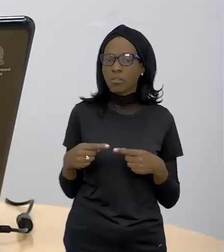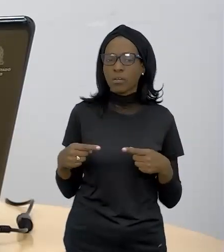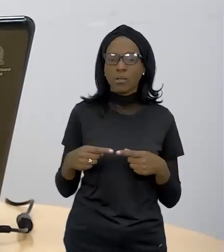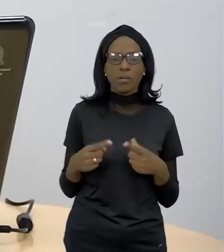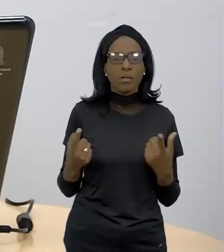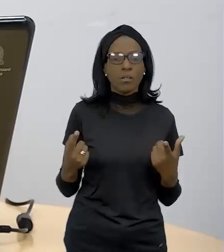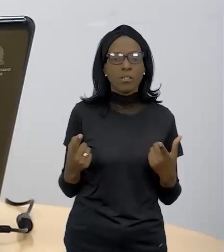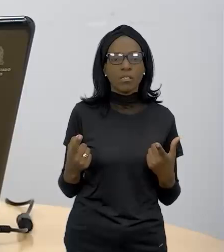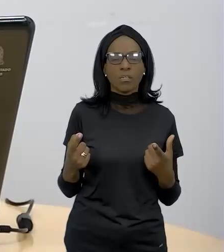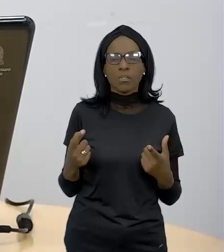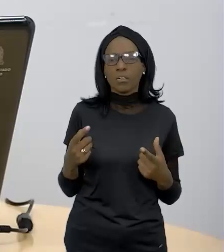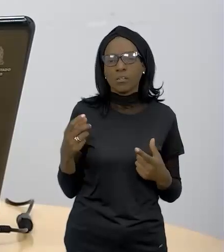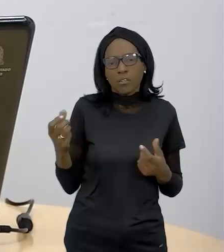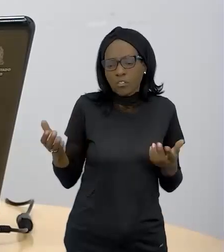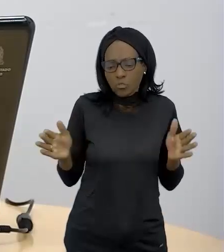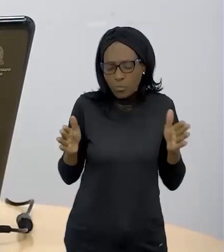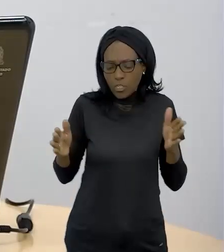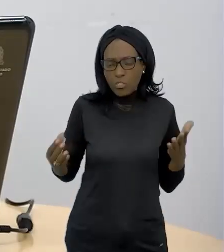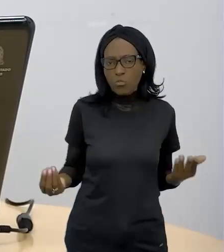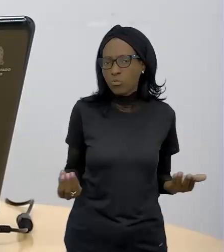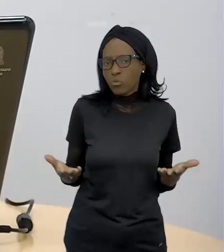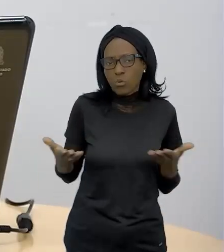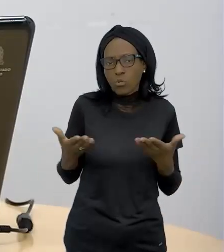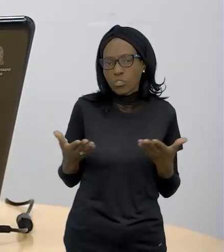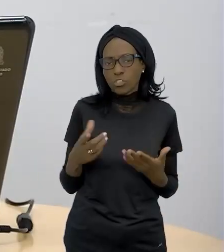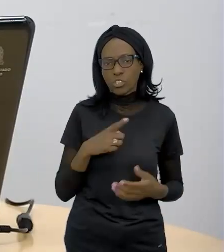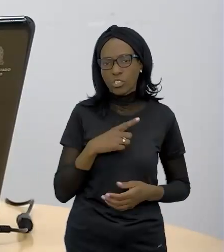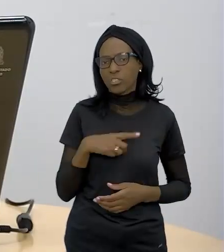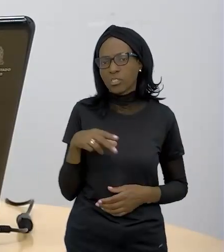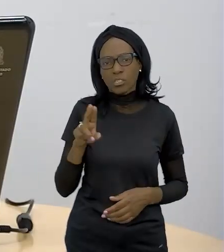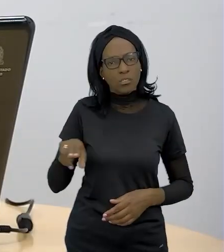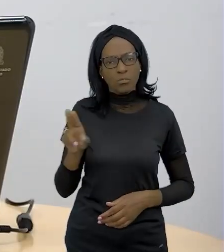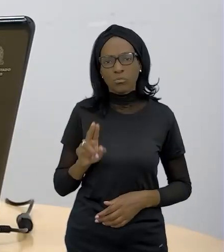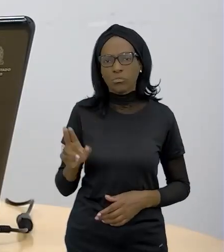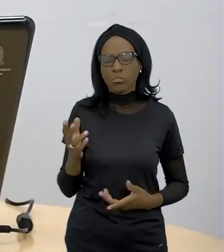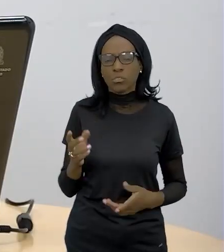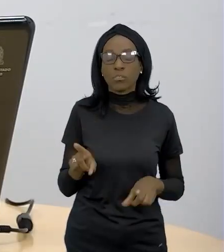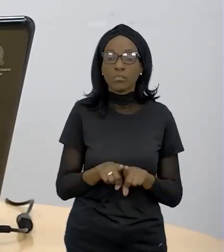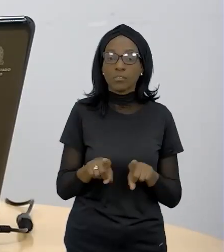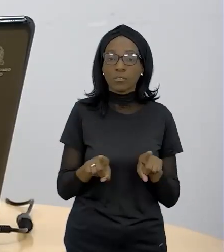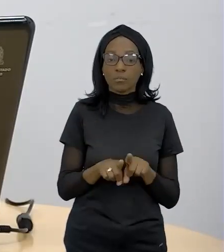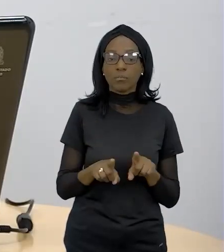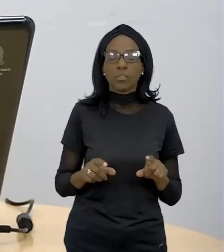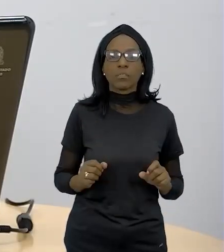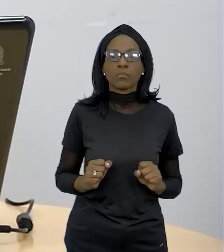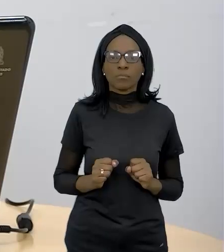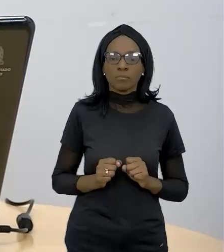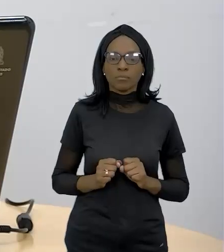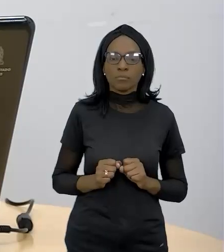da modernidade, né? E também o nosso